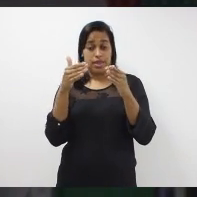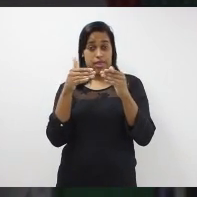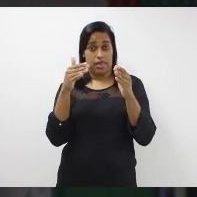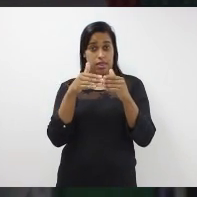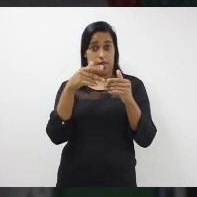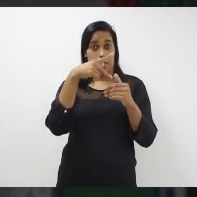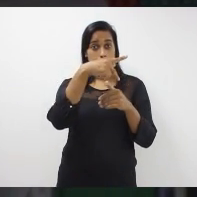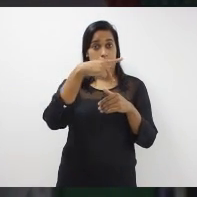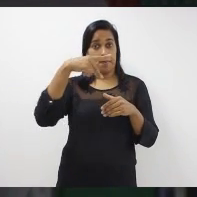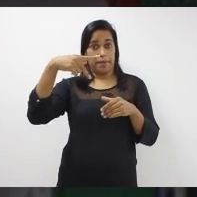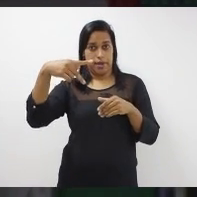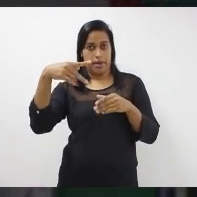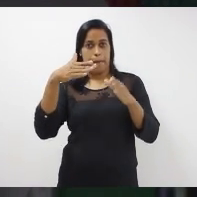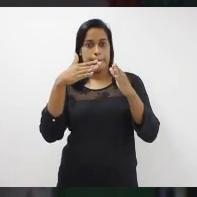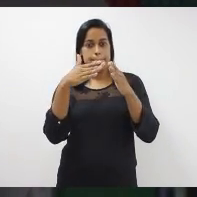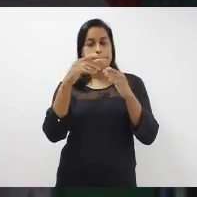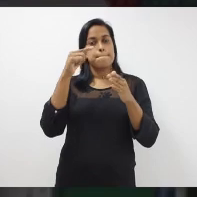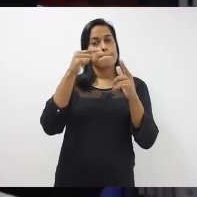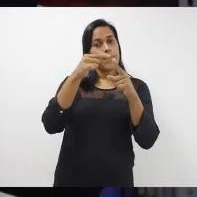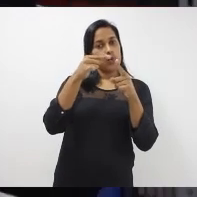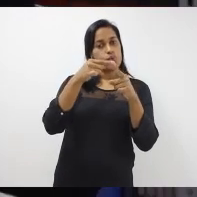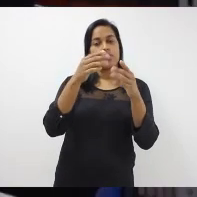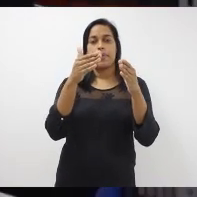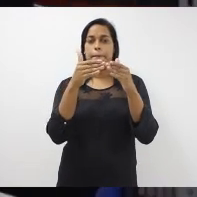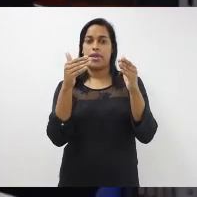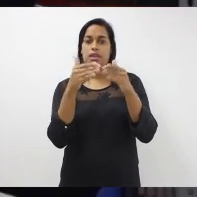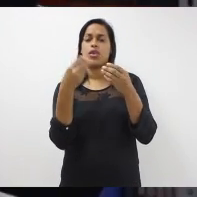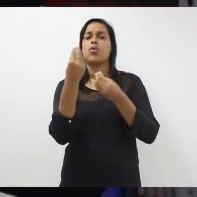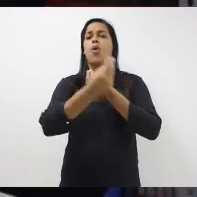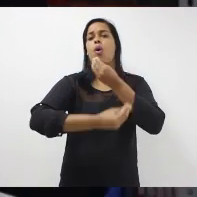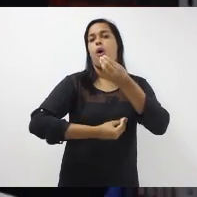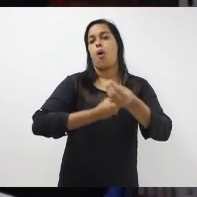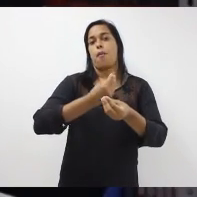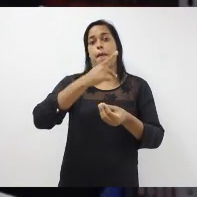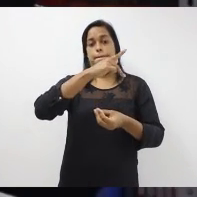ser encontrado a partir da seguinte fórmula: